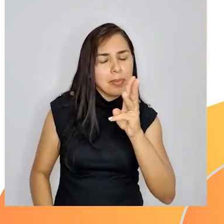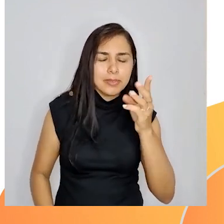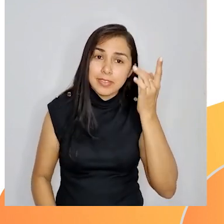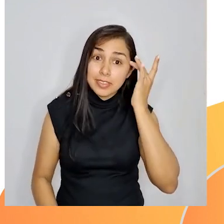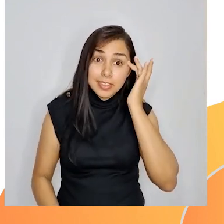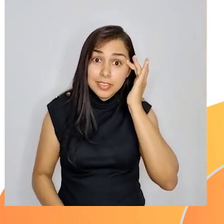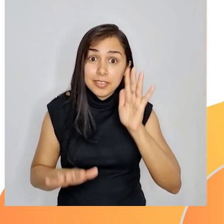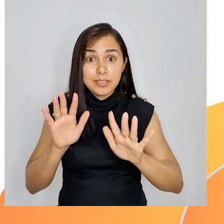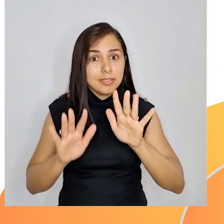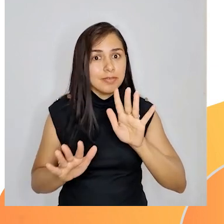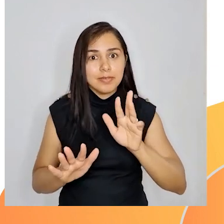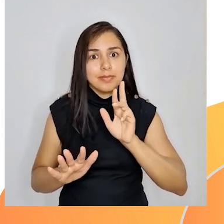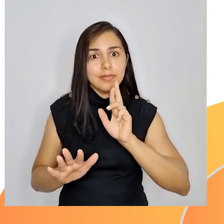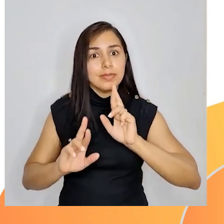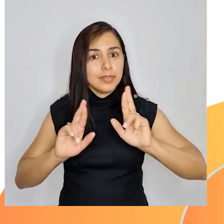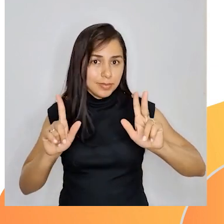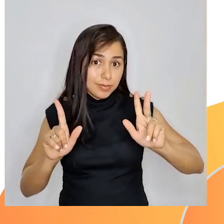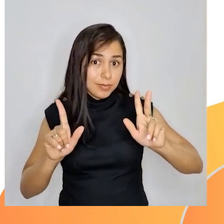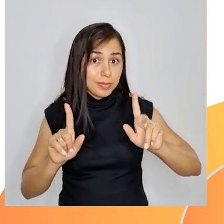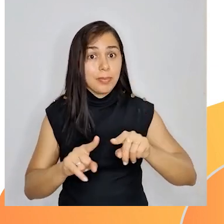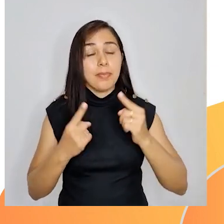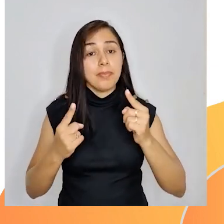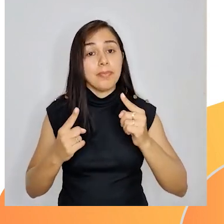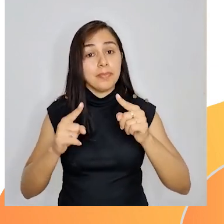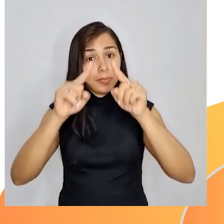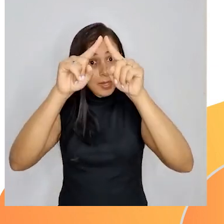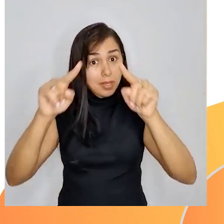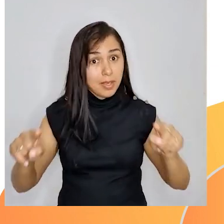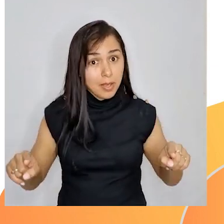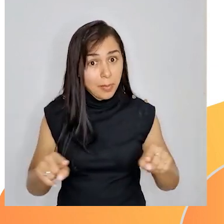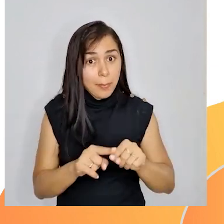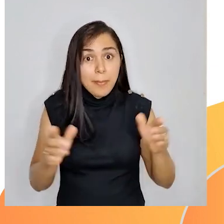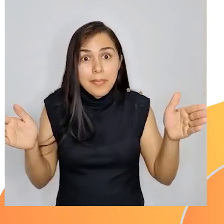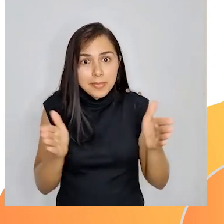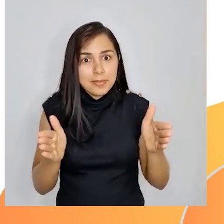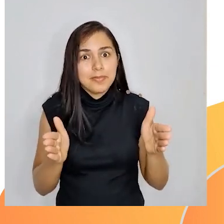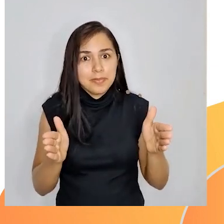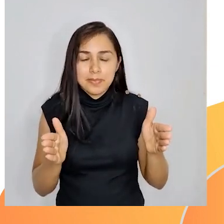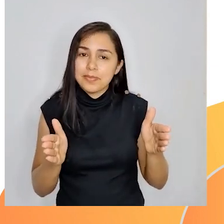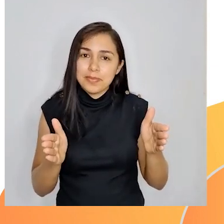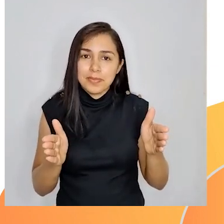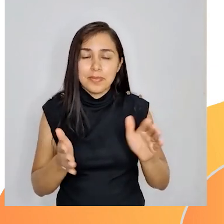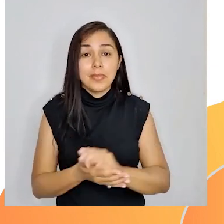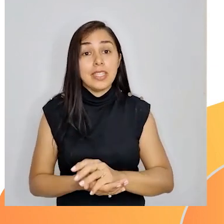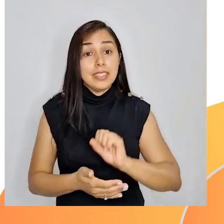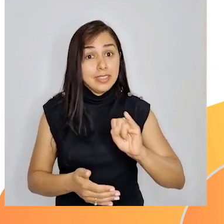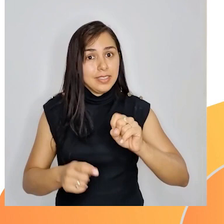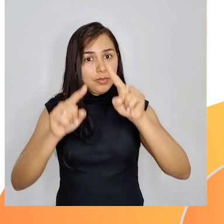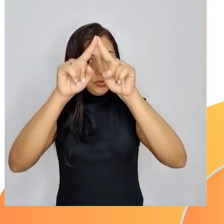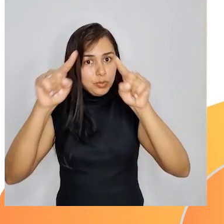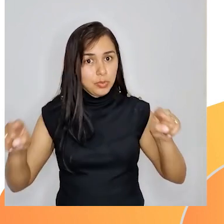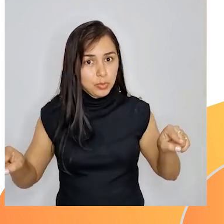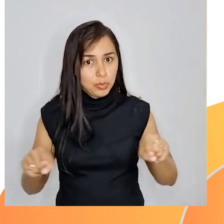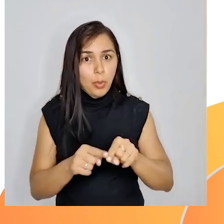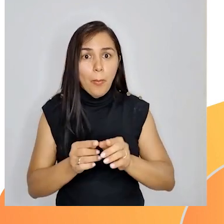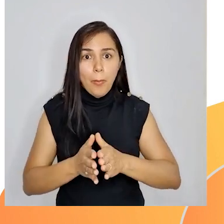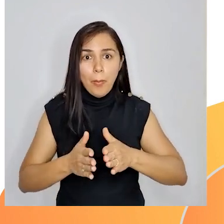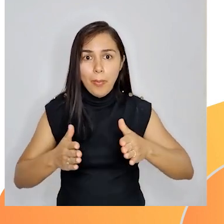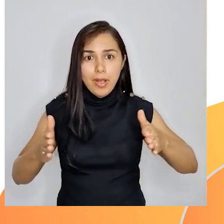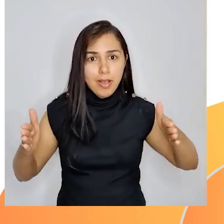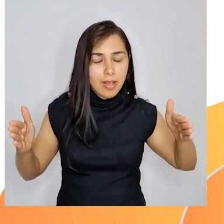um a um né mas a malha ela não é tão grande se fosse uma malha bem maior por exemplo com